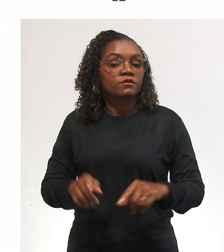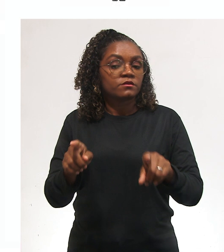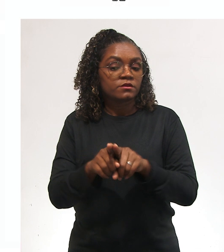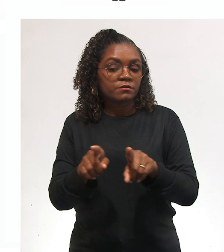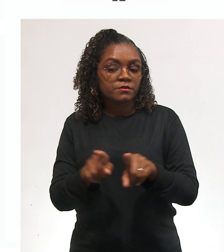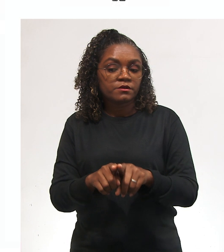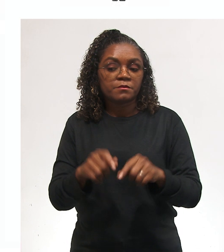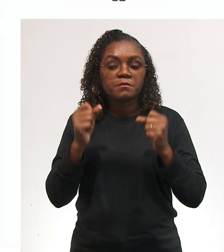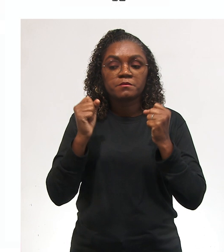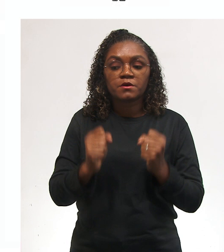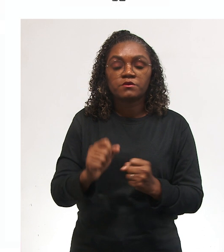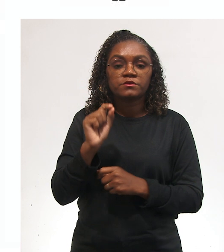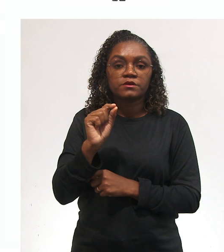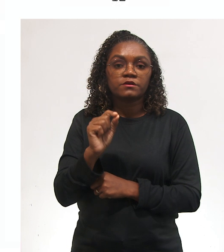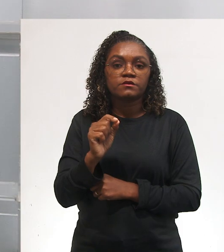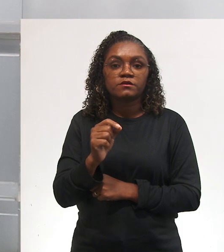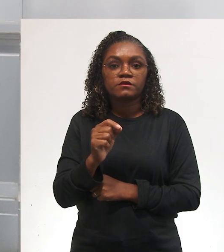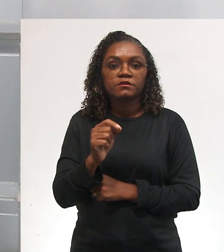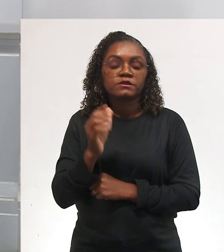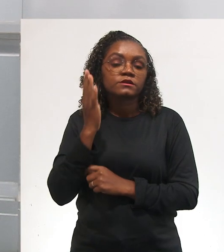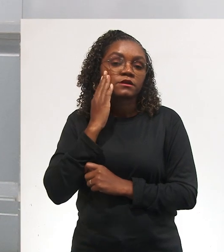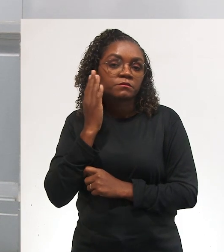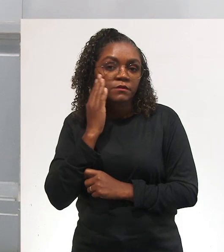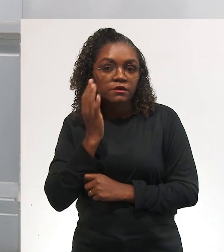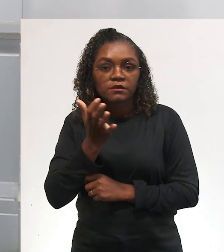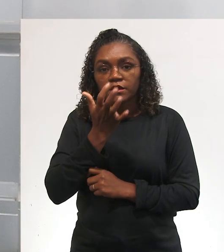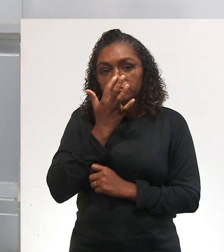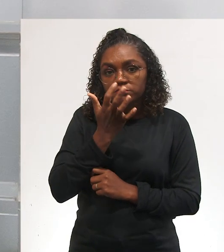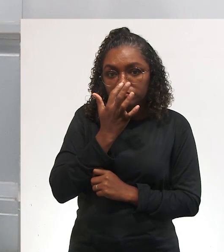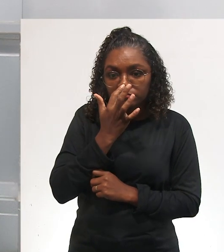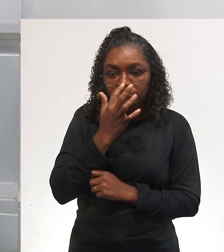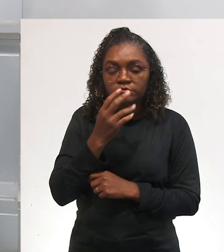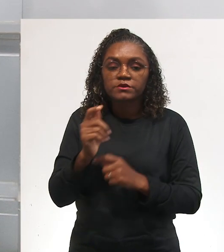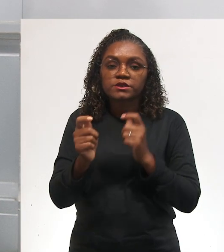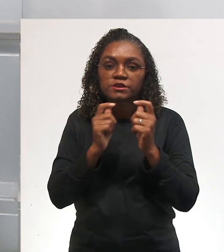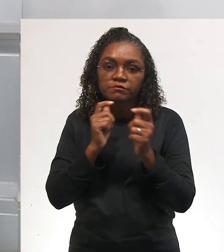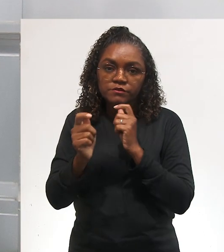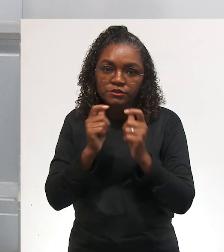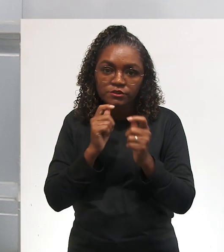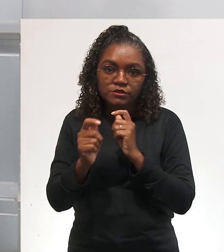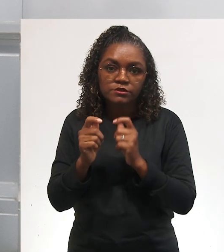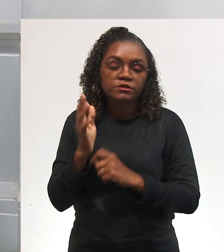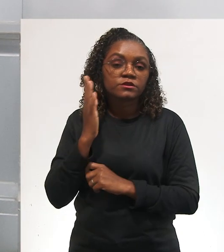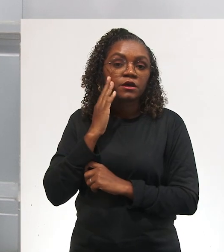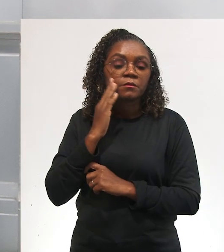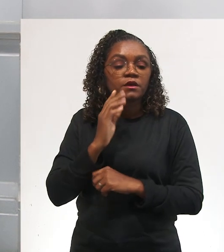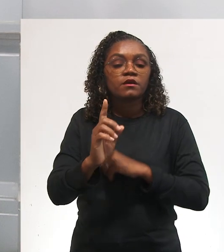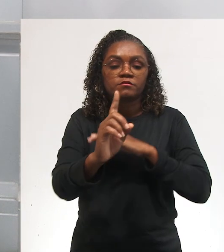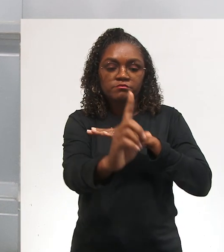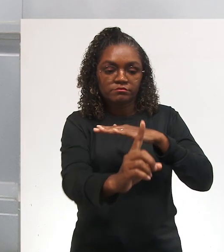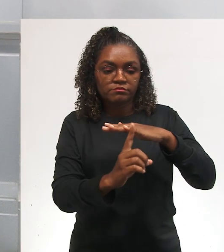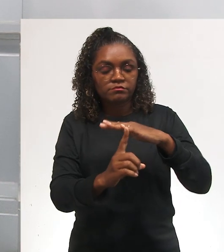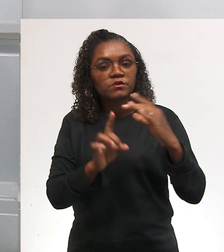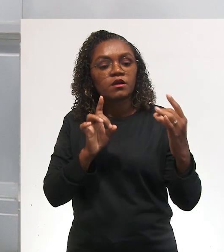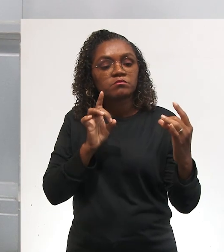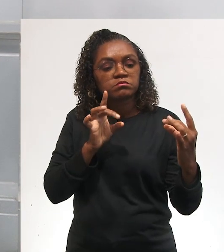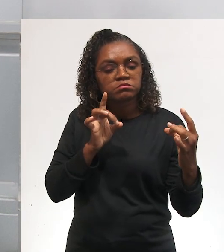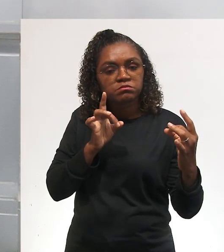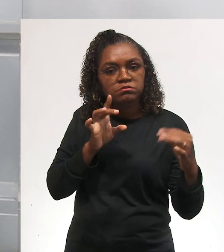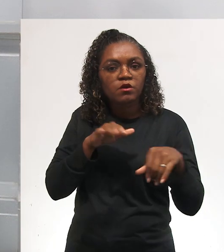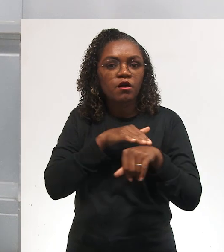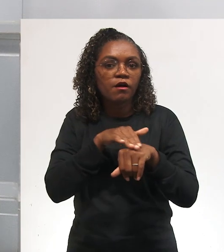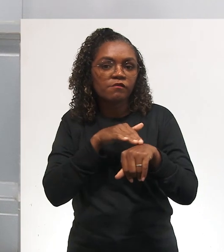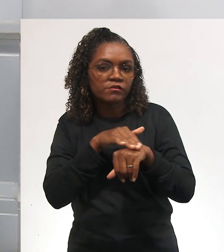brainstorming, a gente pode observar, fazer pesquisa, fazer entrevista, conversar com o cliente, né?